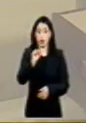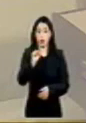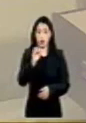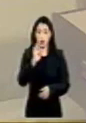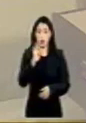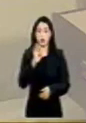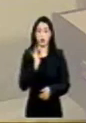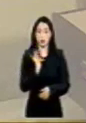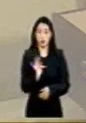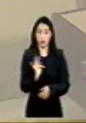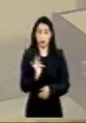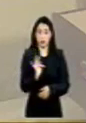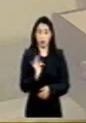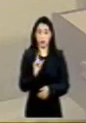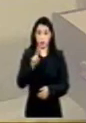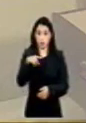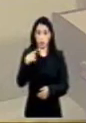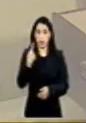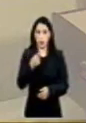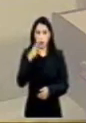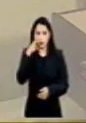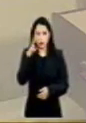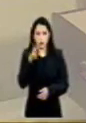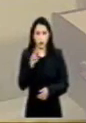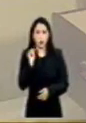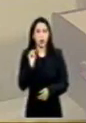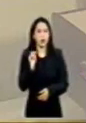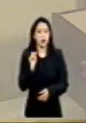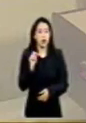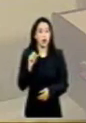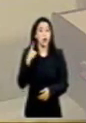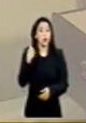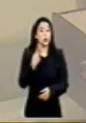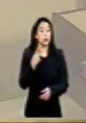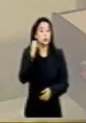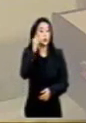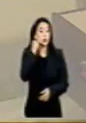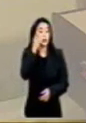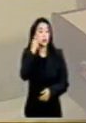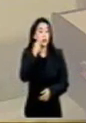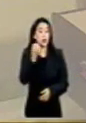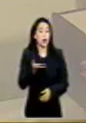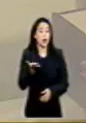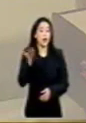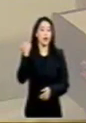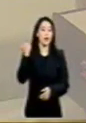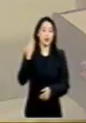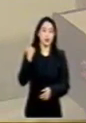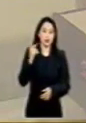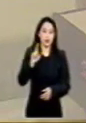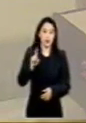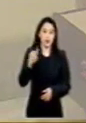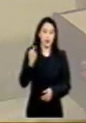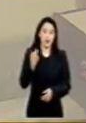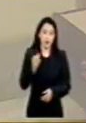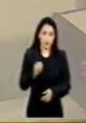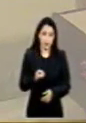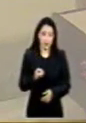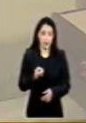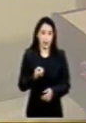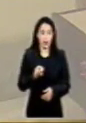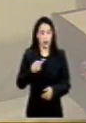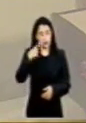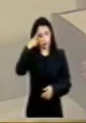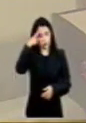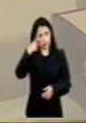diante do fato de que um dos senadores investigado era ex-titular de mandato. Mas, sabiamente, no processo